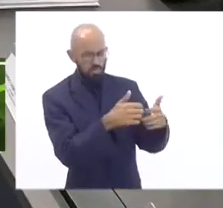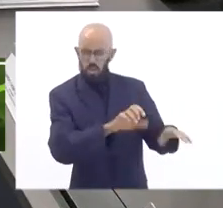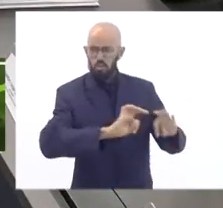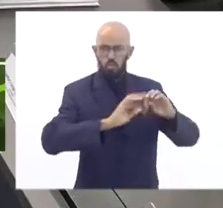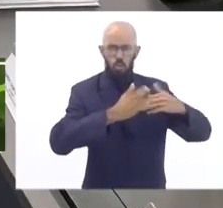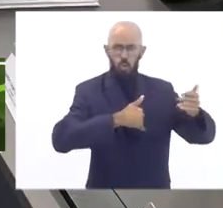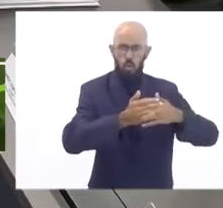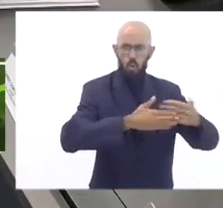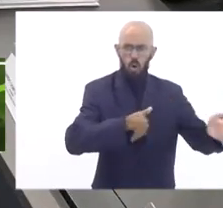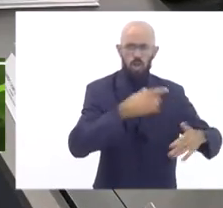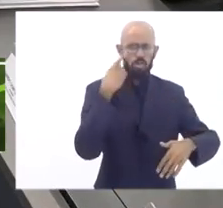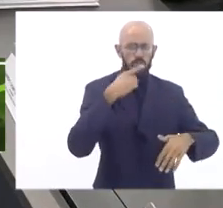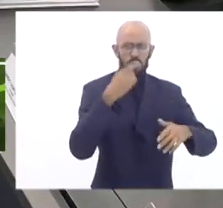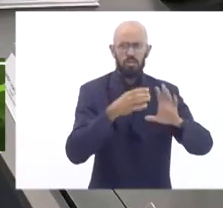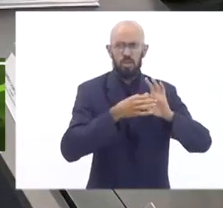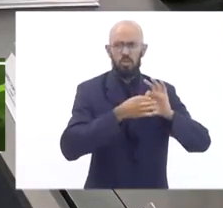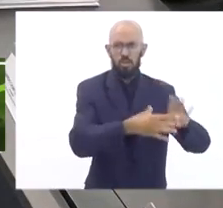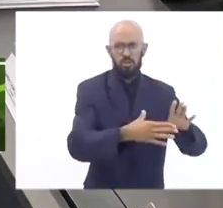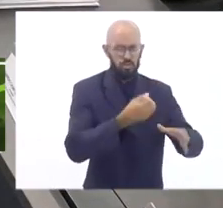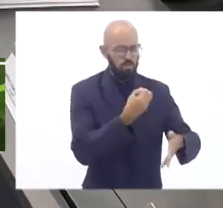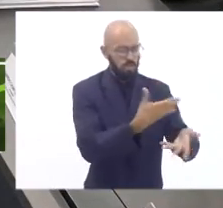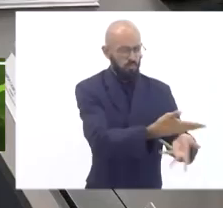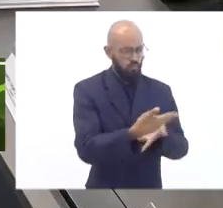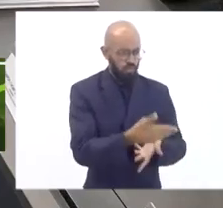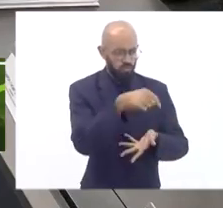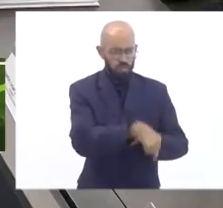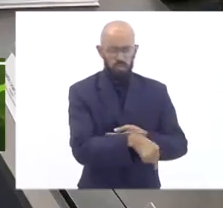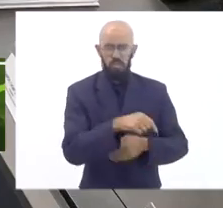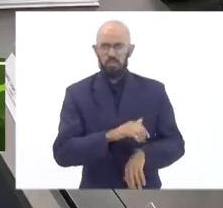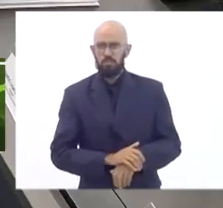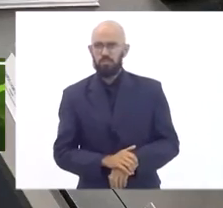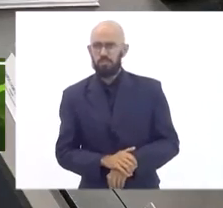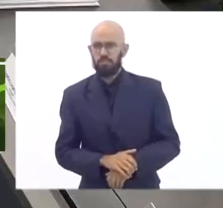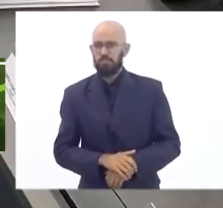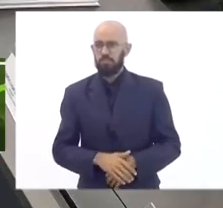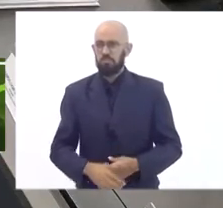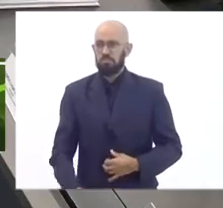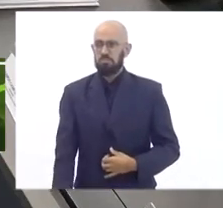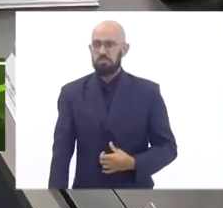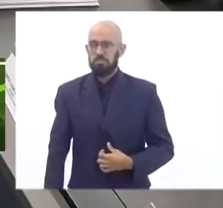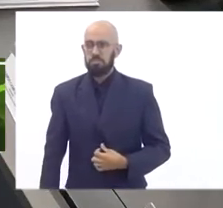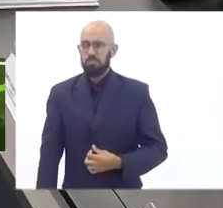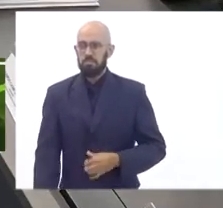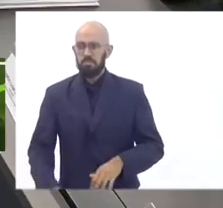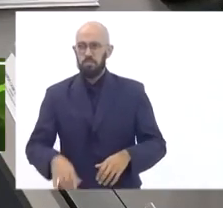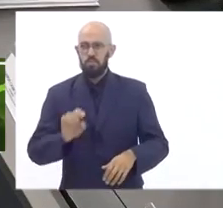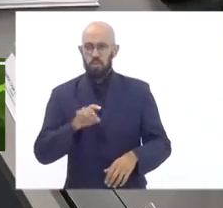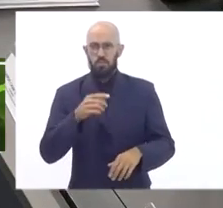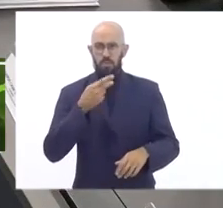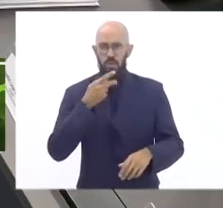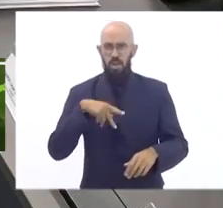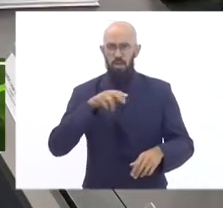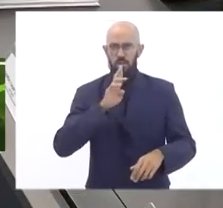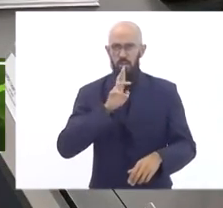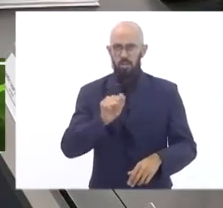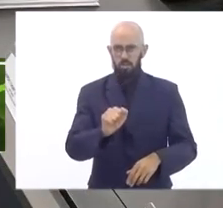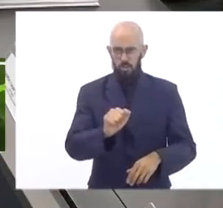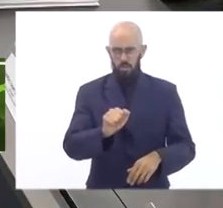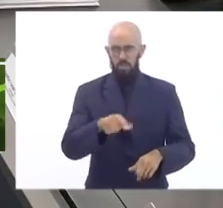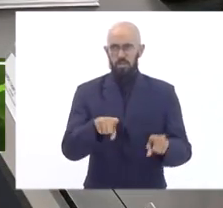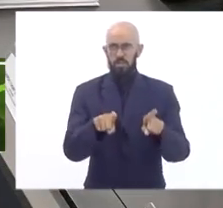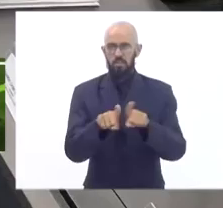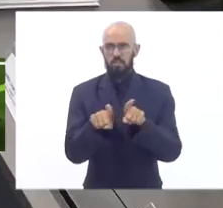Todos os parlamentares são sempre bem-vindos. Só para esclarecer, deputado Rodrigo Amorim, que eu fiz um encaminhamento à Secretaria